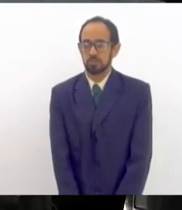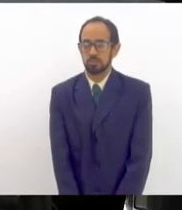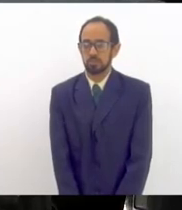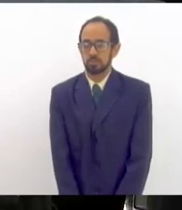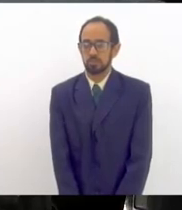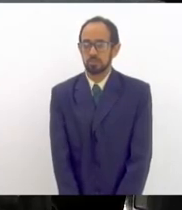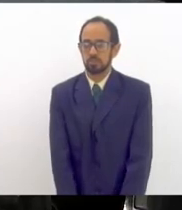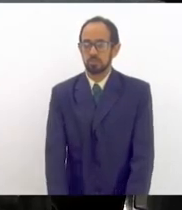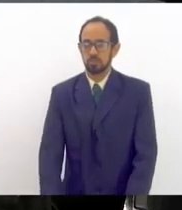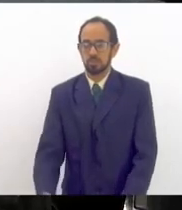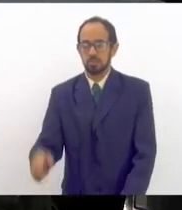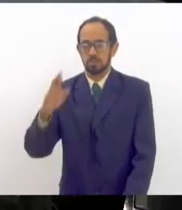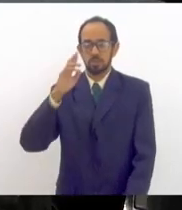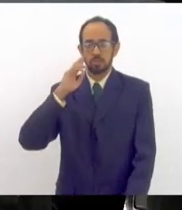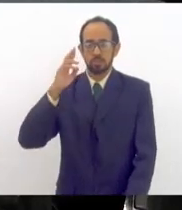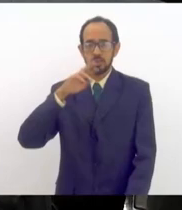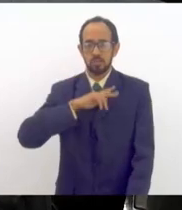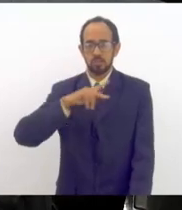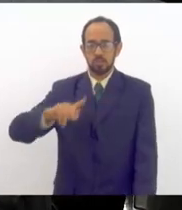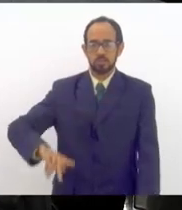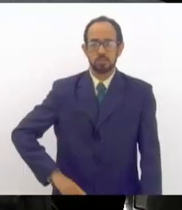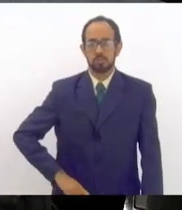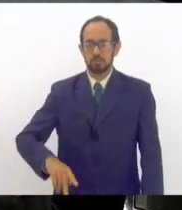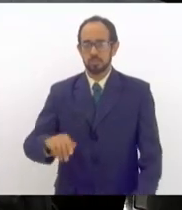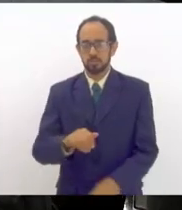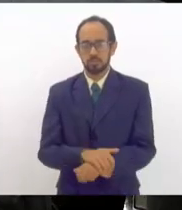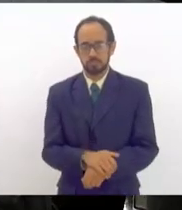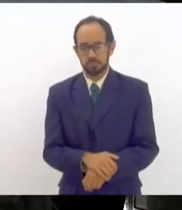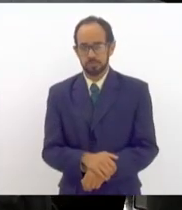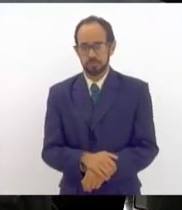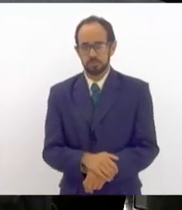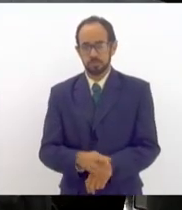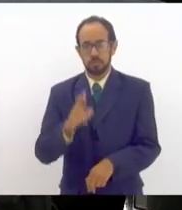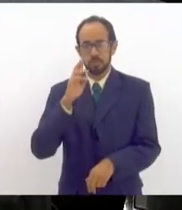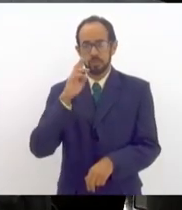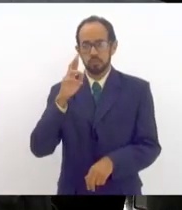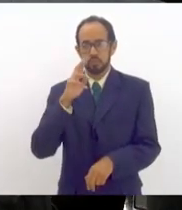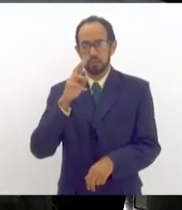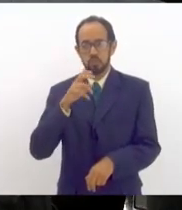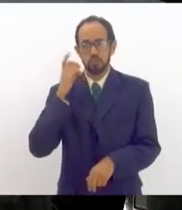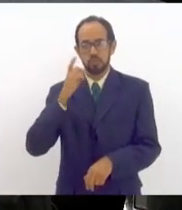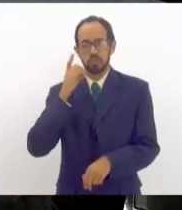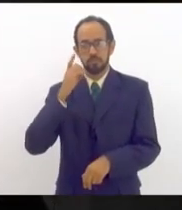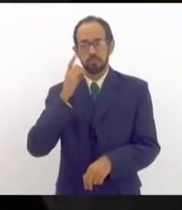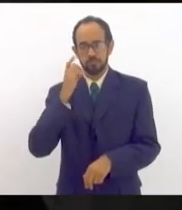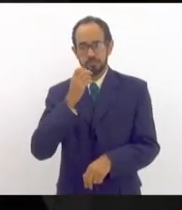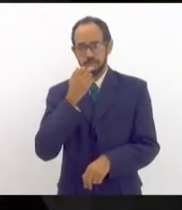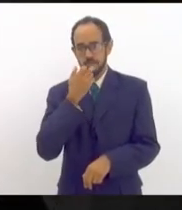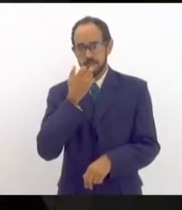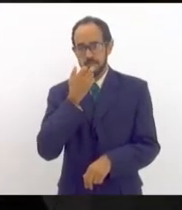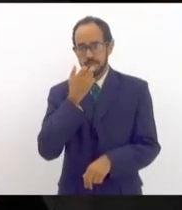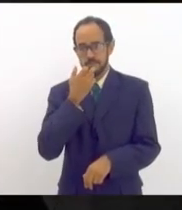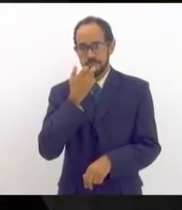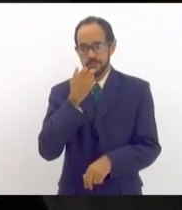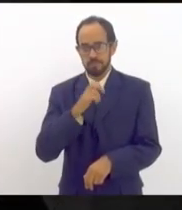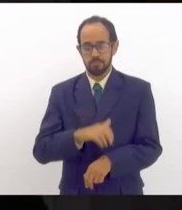senhora Presidente senhores Deputados deputadas